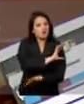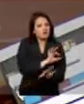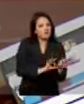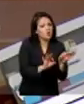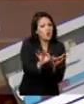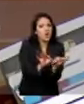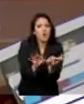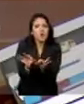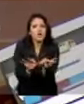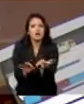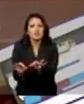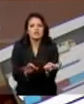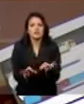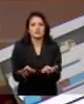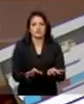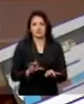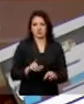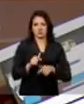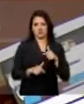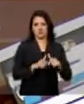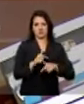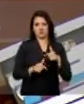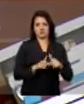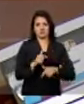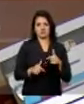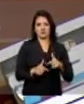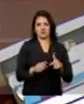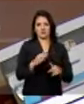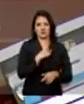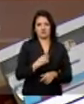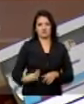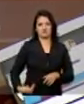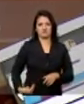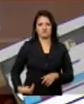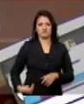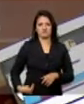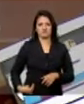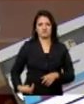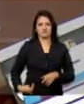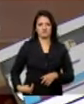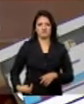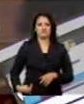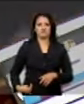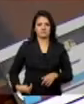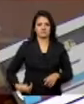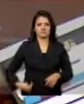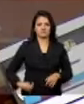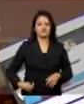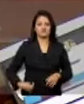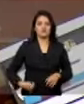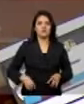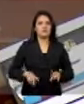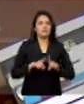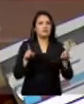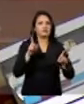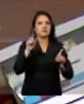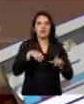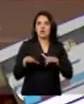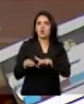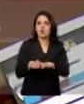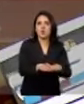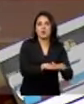simplesmente coordena os trabalhos do colegiado. Fora isso, é desconhecer a